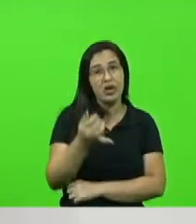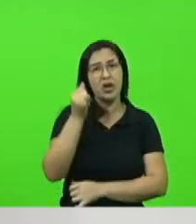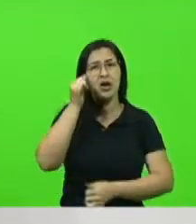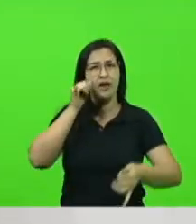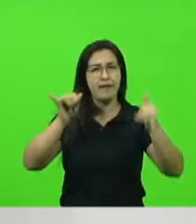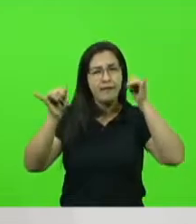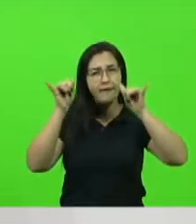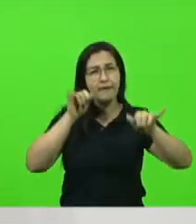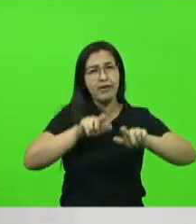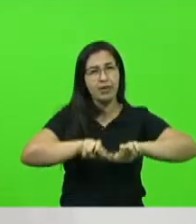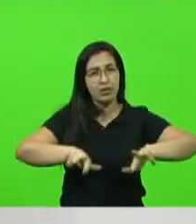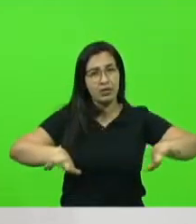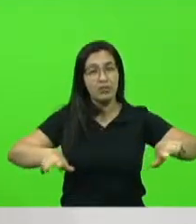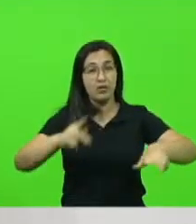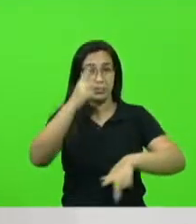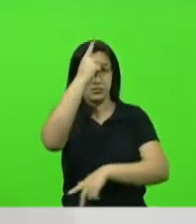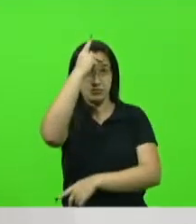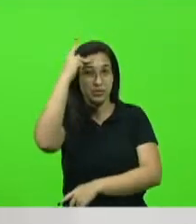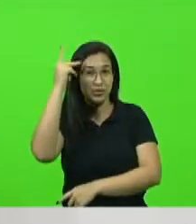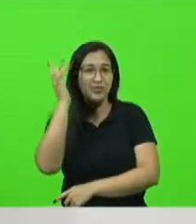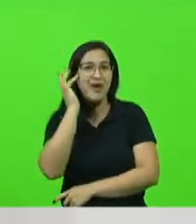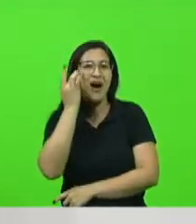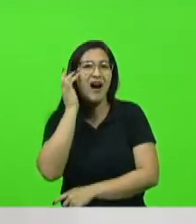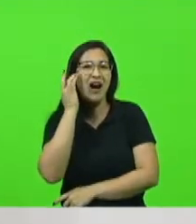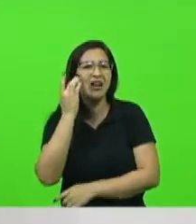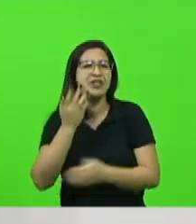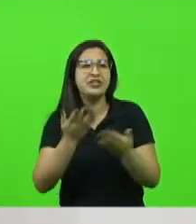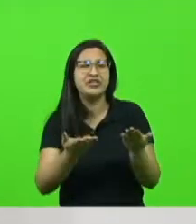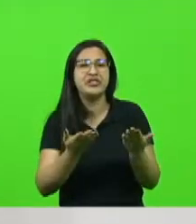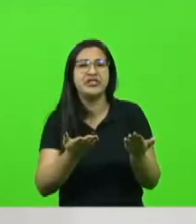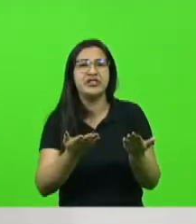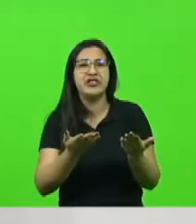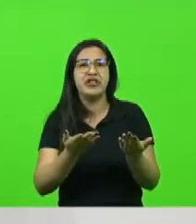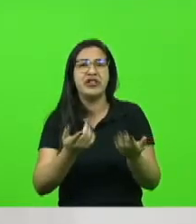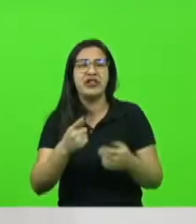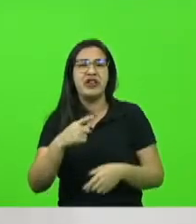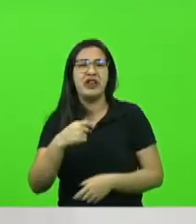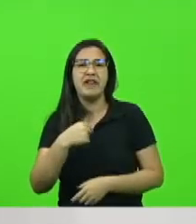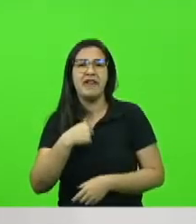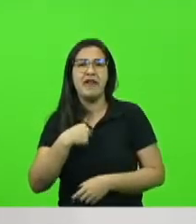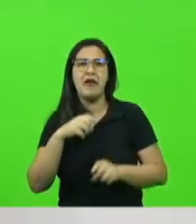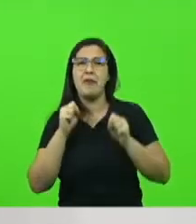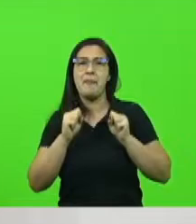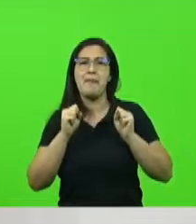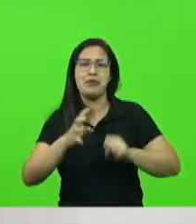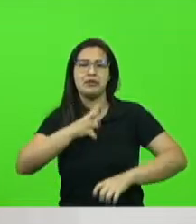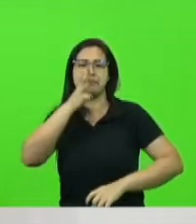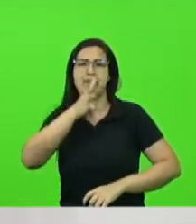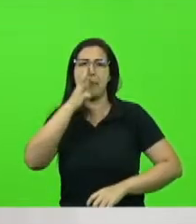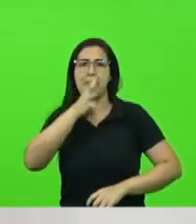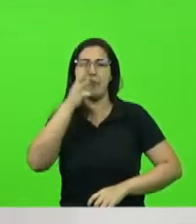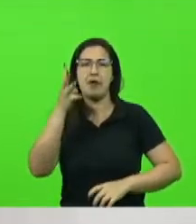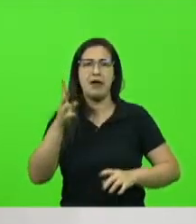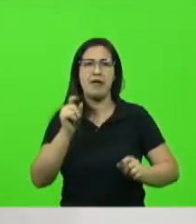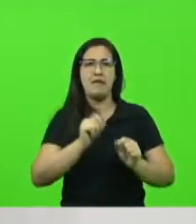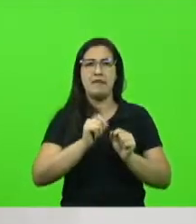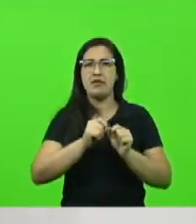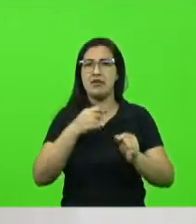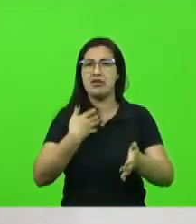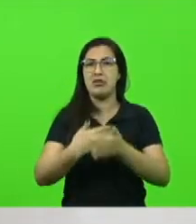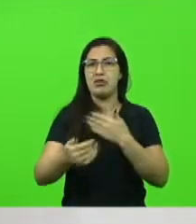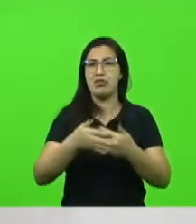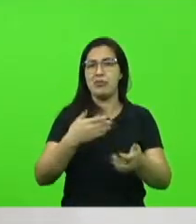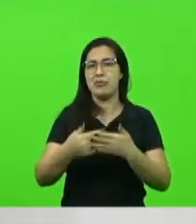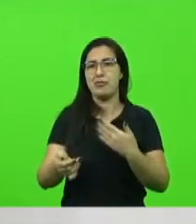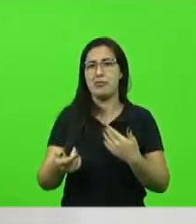que a pessoa que ali que se achava impune, achava que podia fazer o que queria, continuasse fazendo.